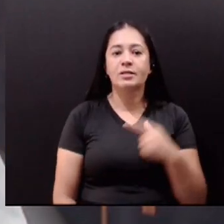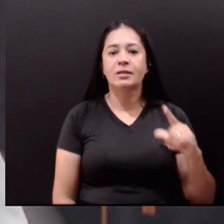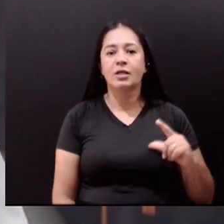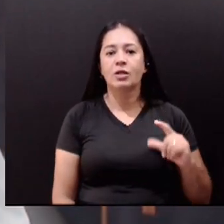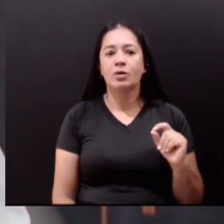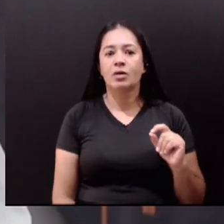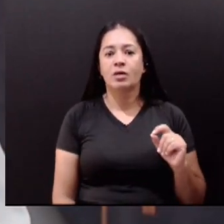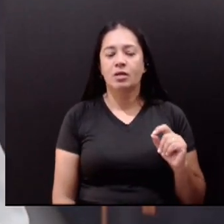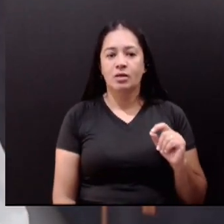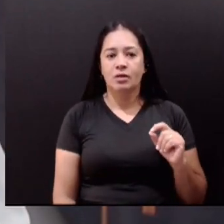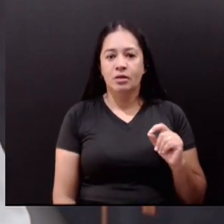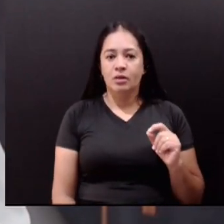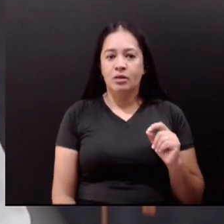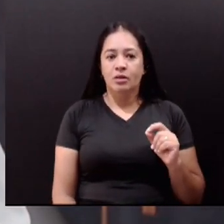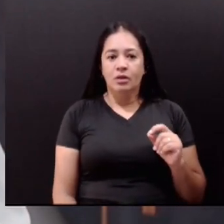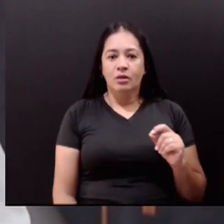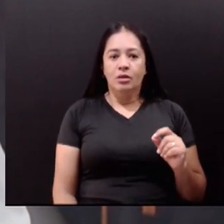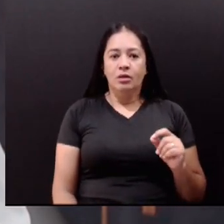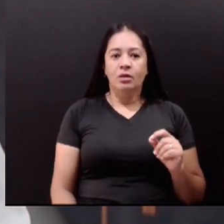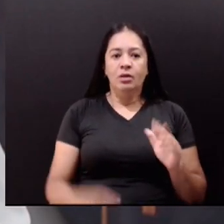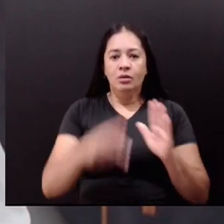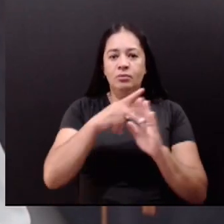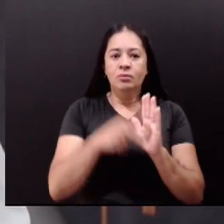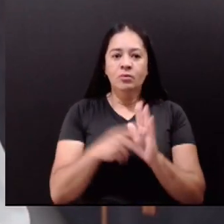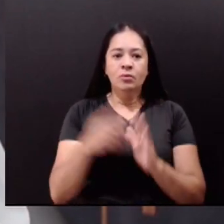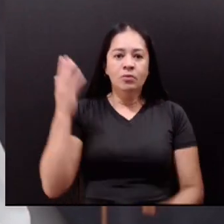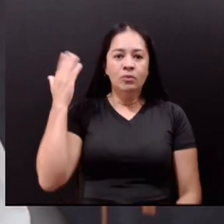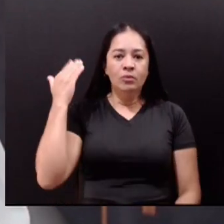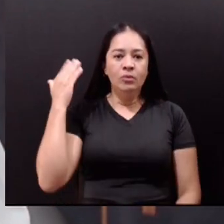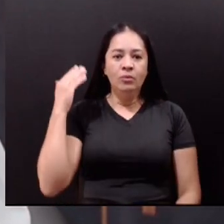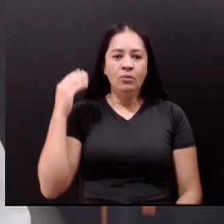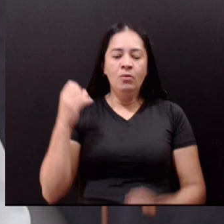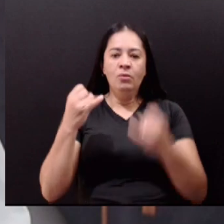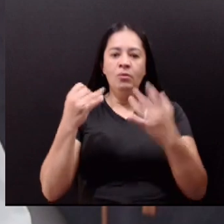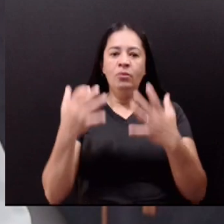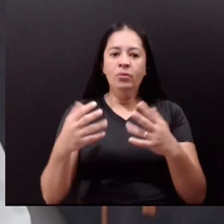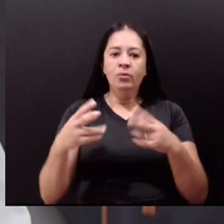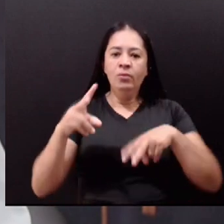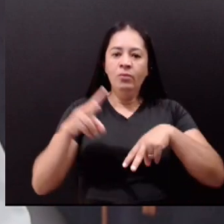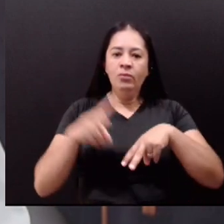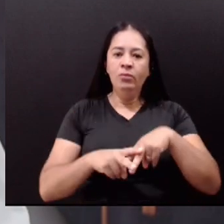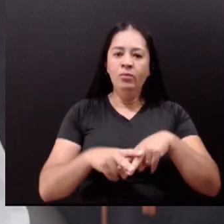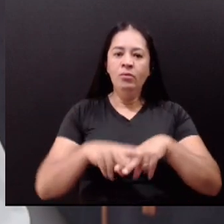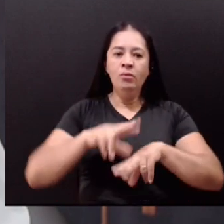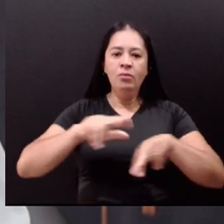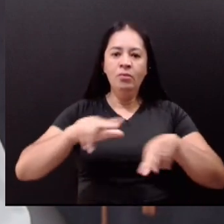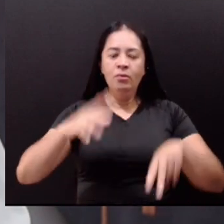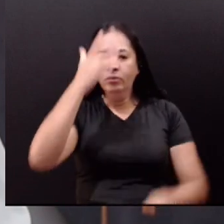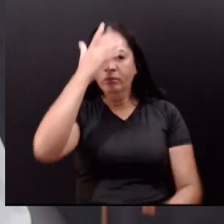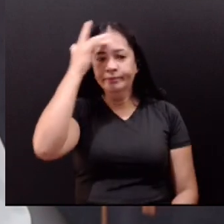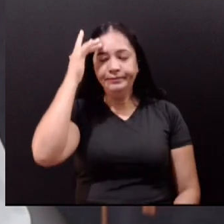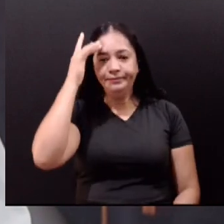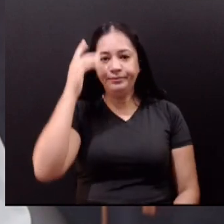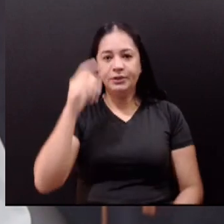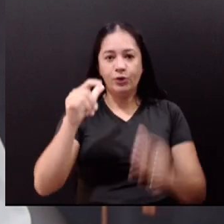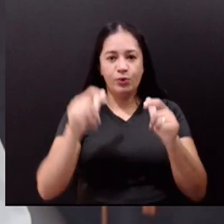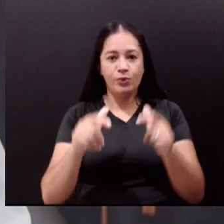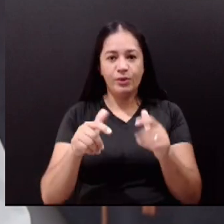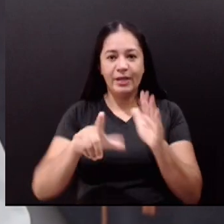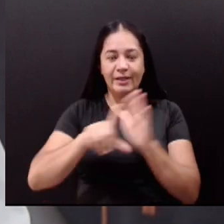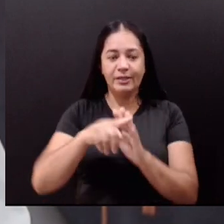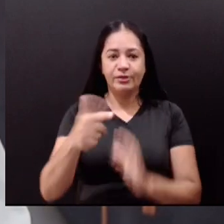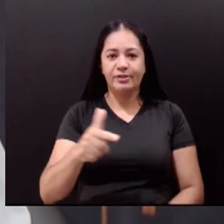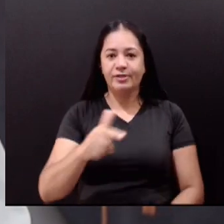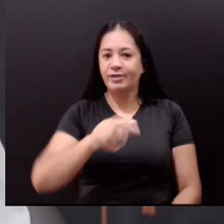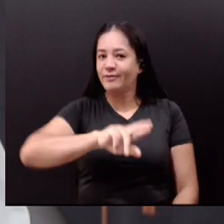programa anterior de TV foi colocada a prisão de várias pessoas, Uhum. então não é uma terra sem lei. A importância é